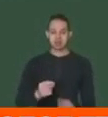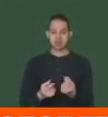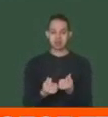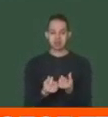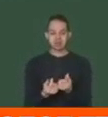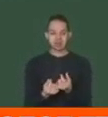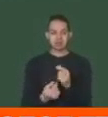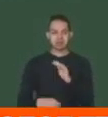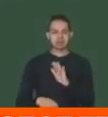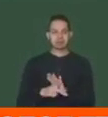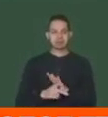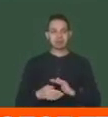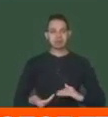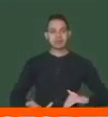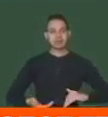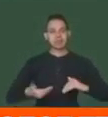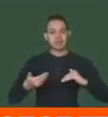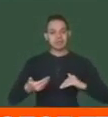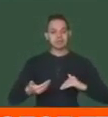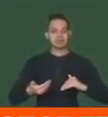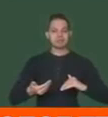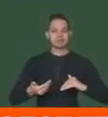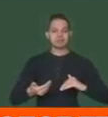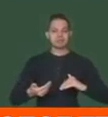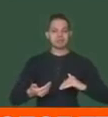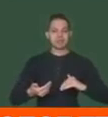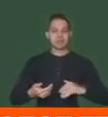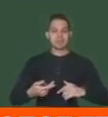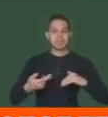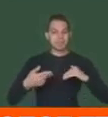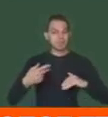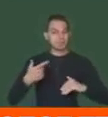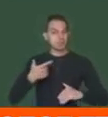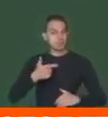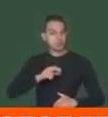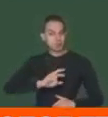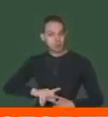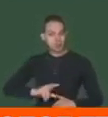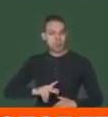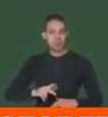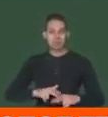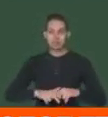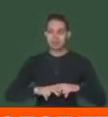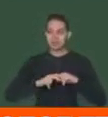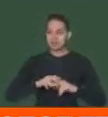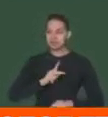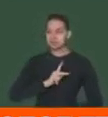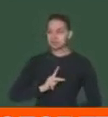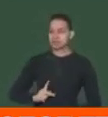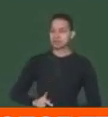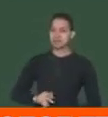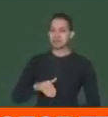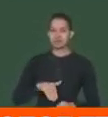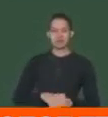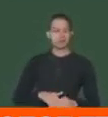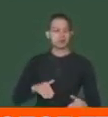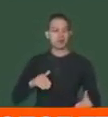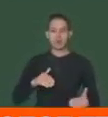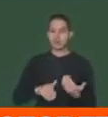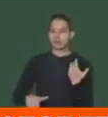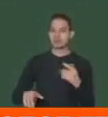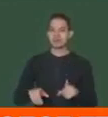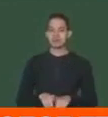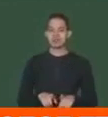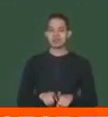Nacional. Isso não é método, isso não é parlamento. Nesse sentido, presidente, nós votamos contra também por causa